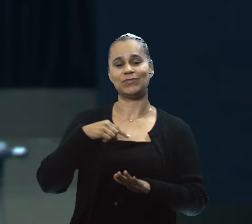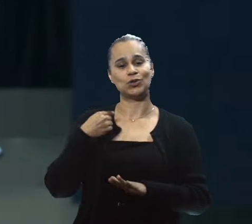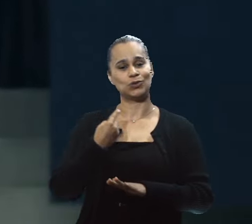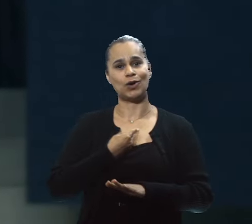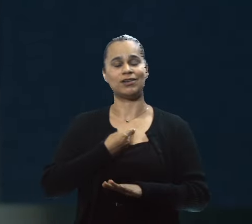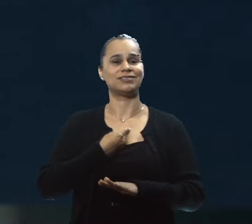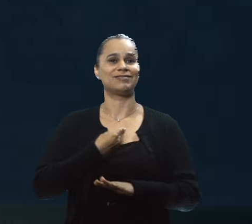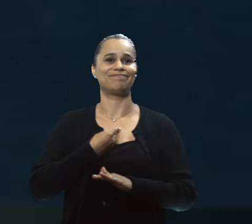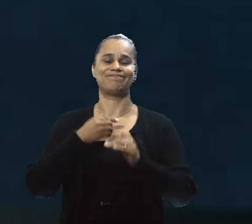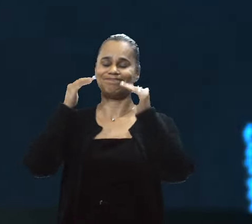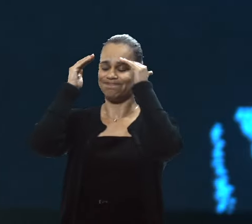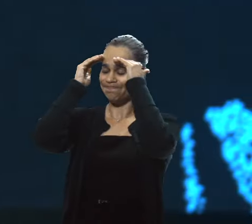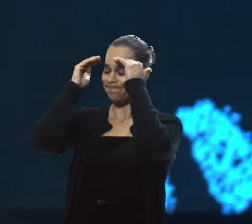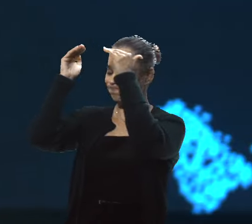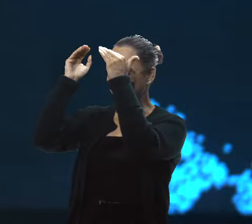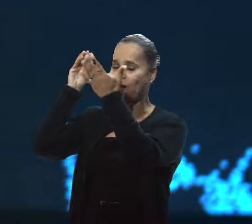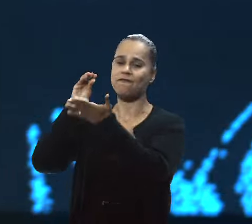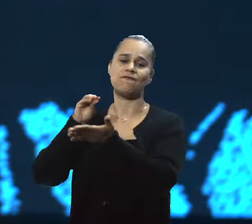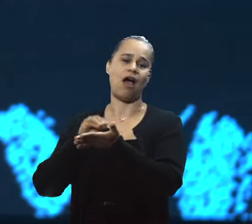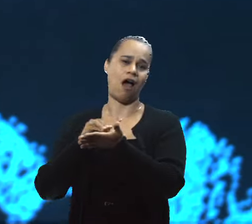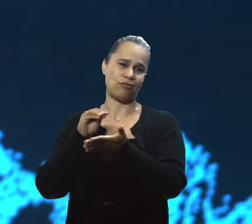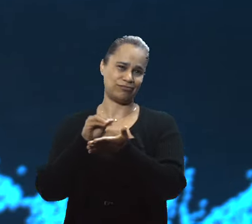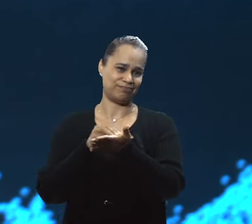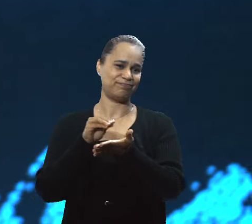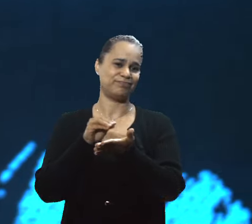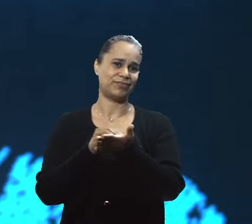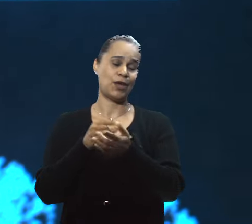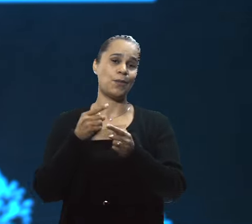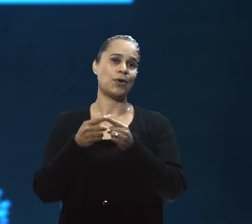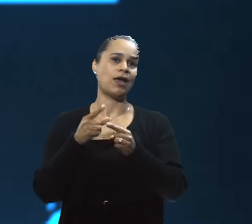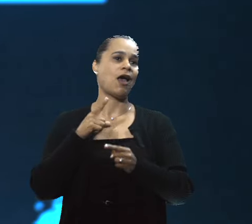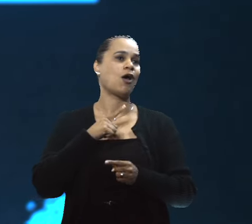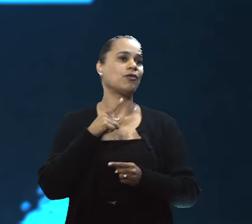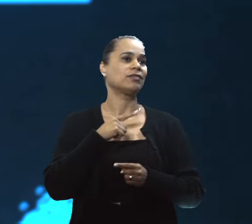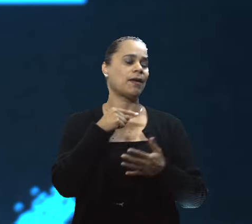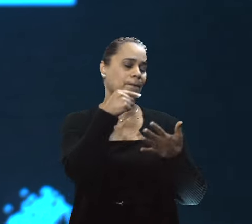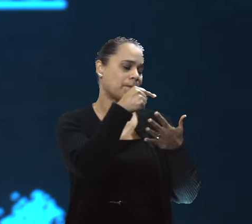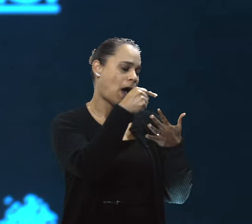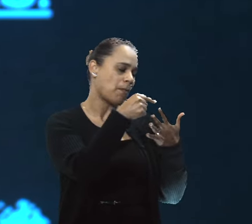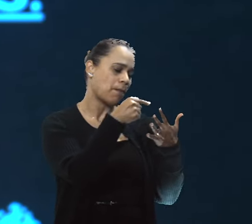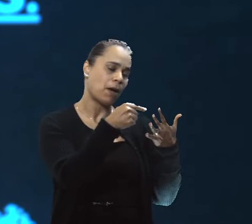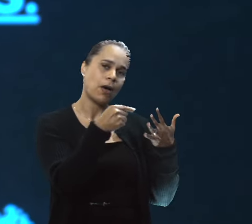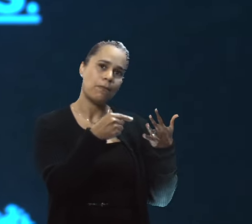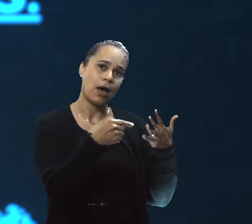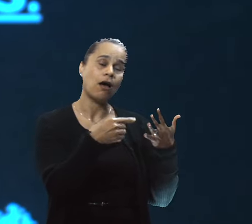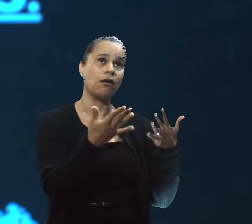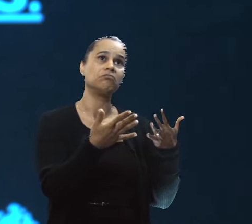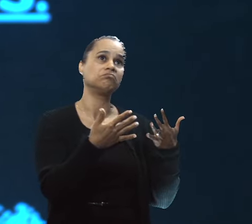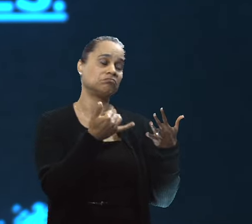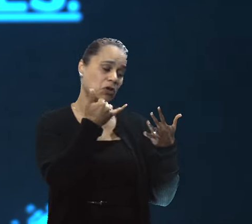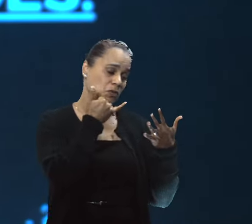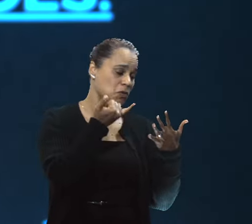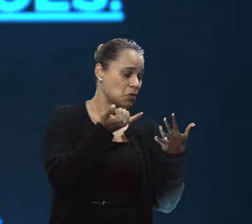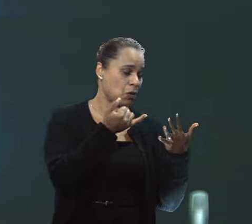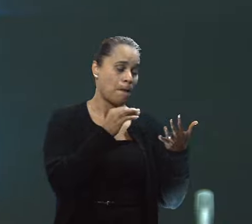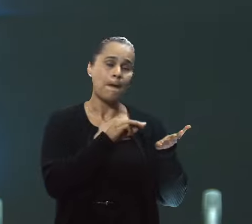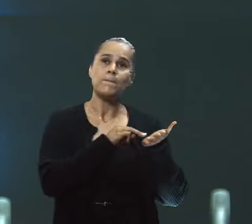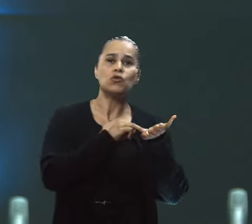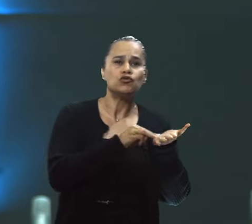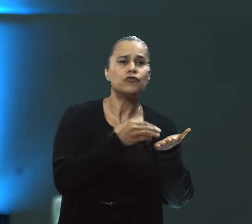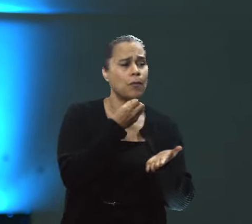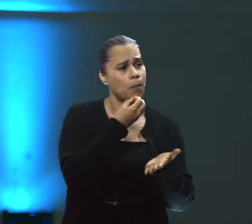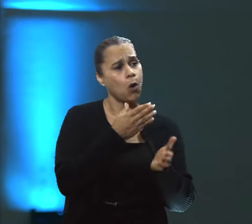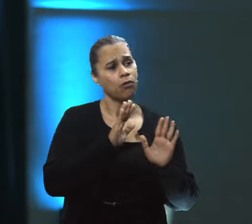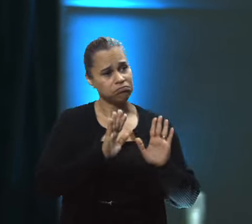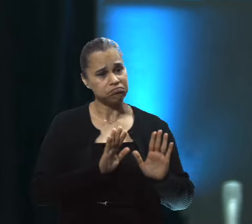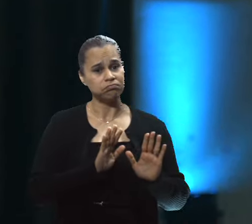de obedecer porque nós temos motivações boas. Quer ver o tempo que nós estamos